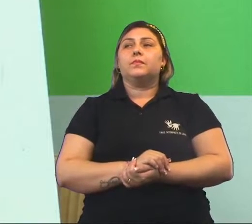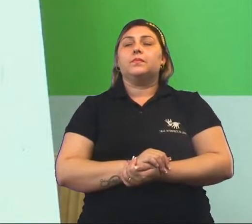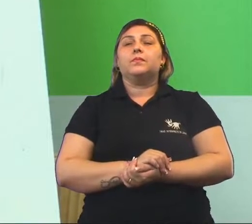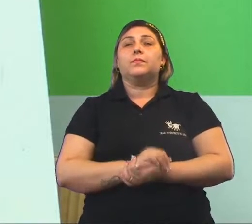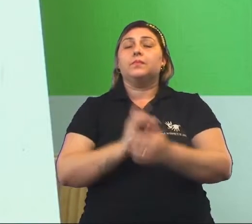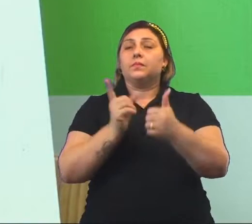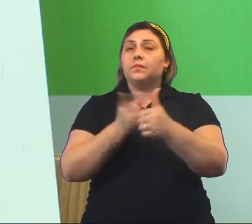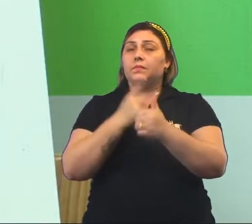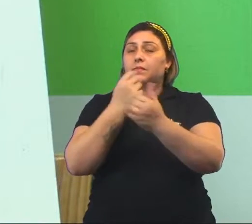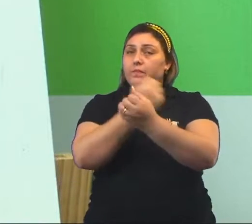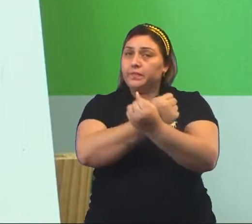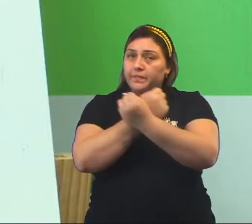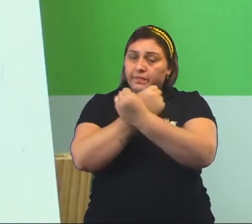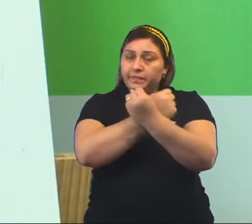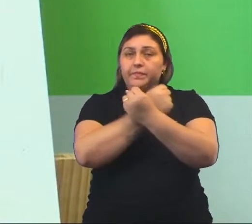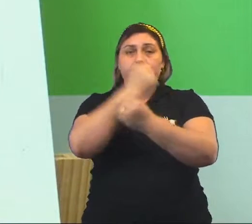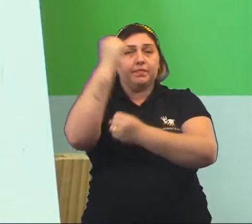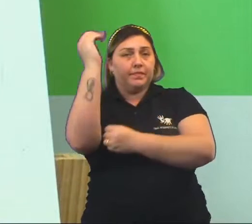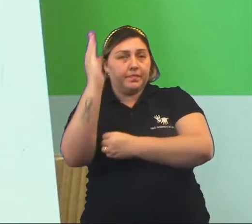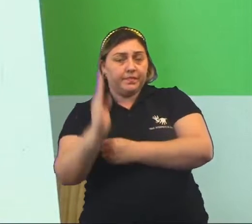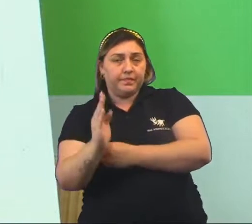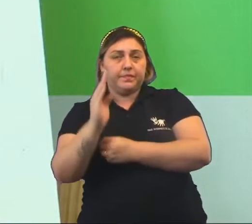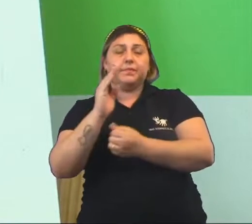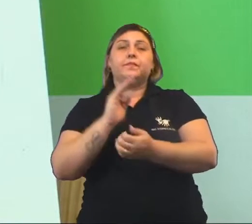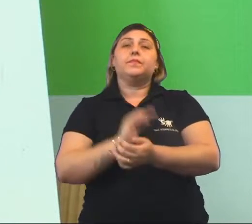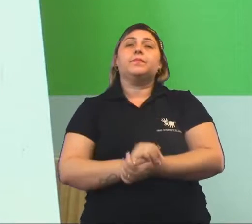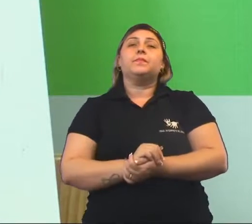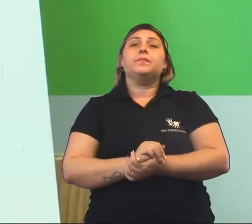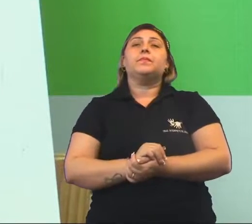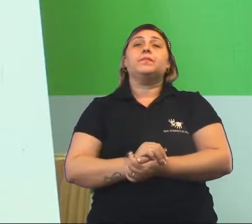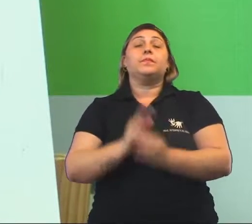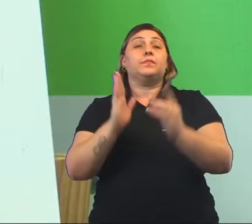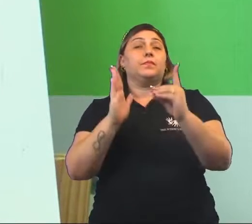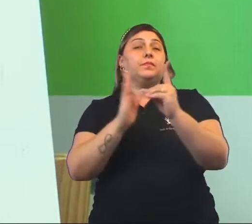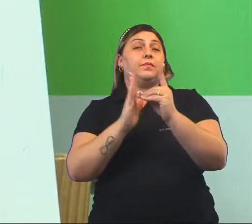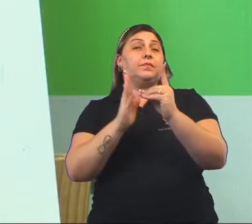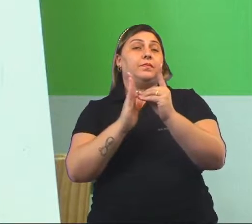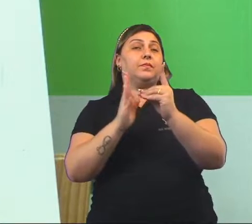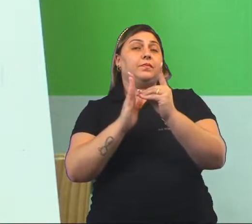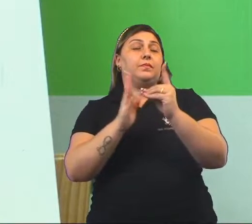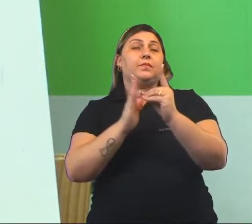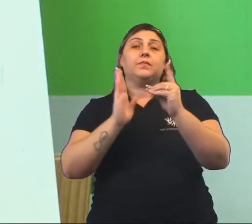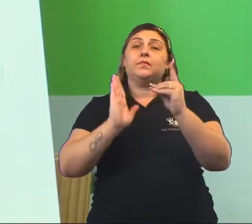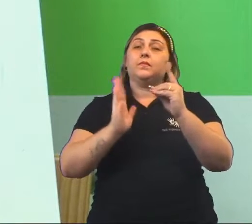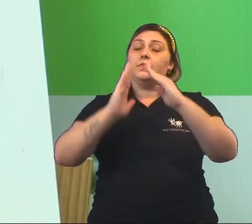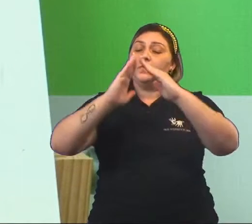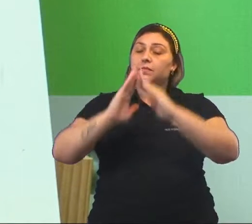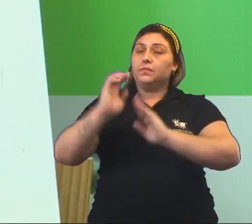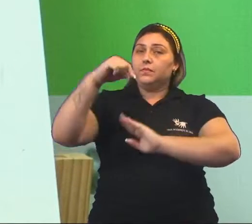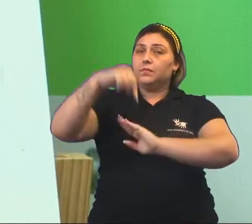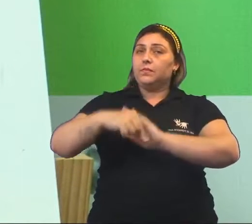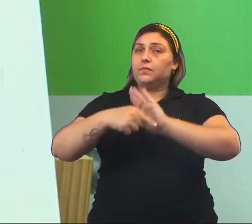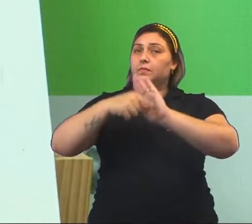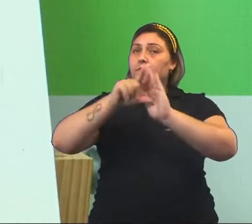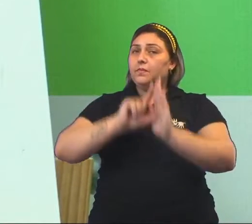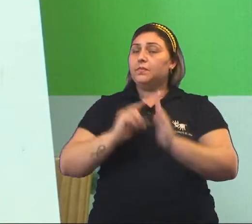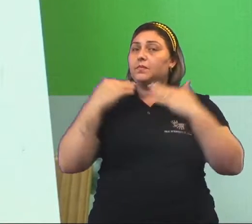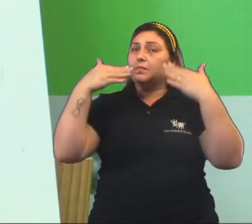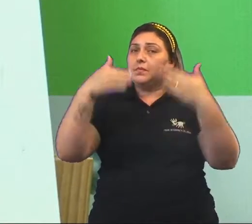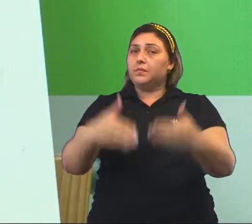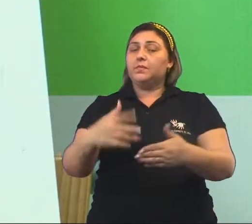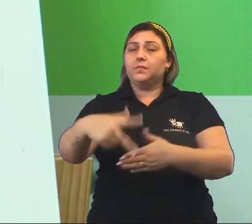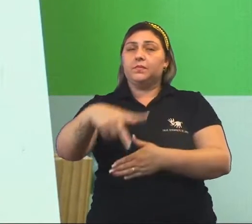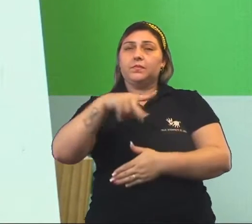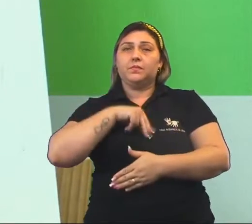Os primeiros escravizados no Brasil foram os indígenas, que já moravam aqui antes da chegada